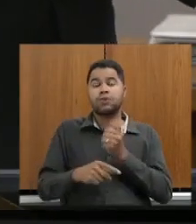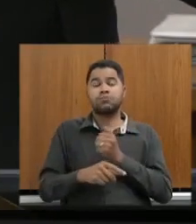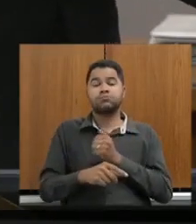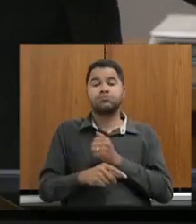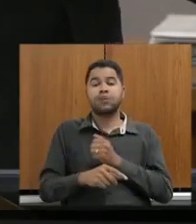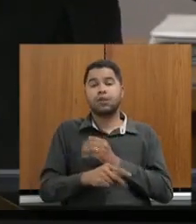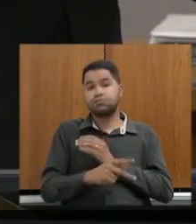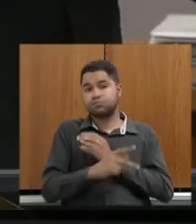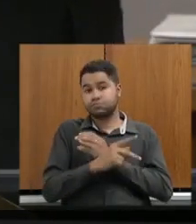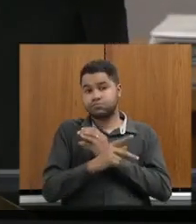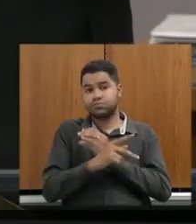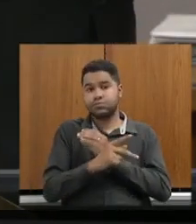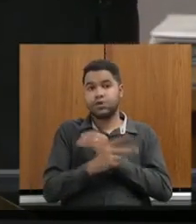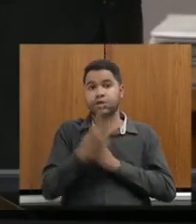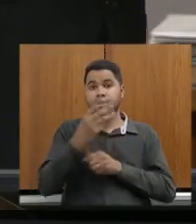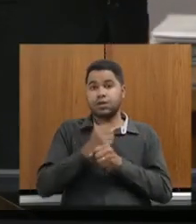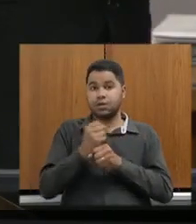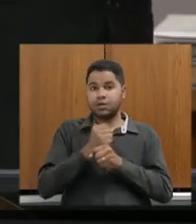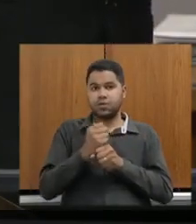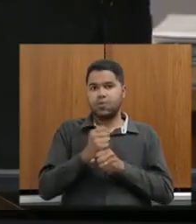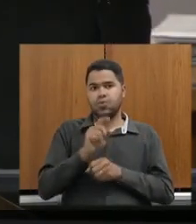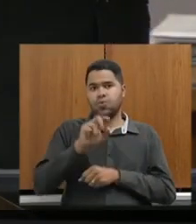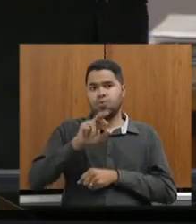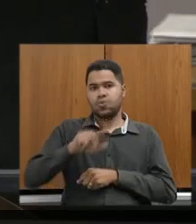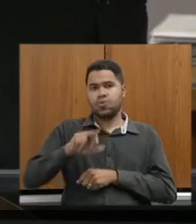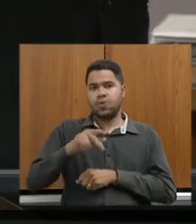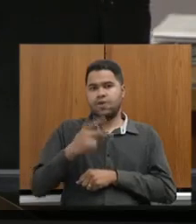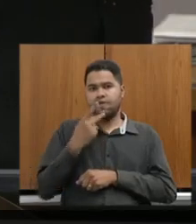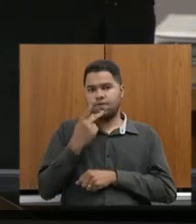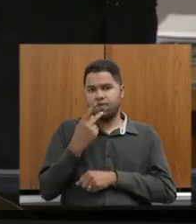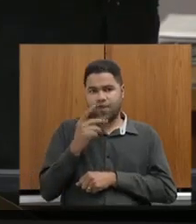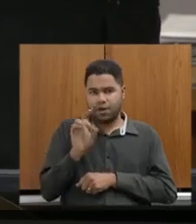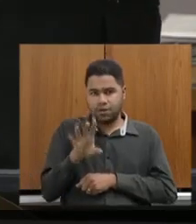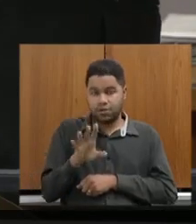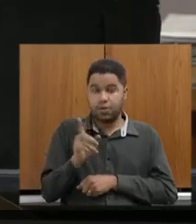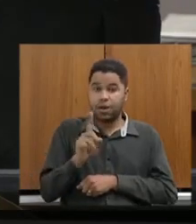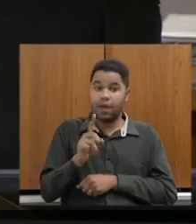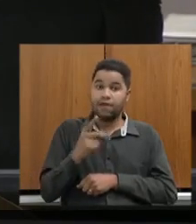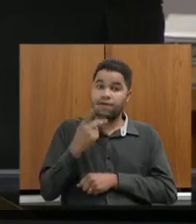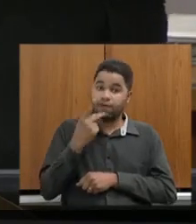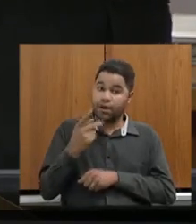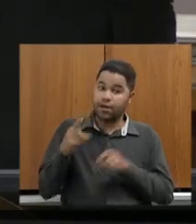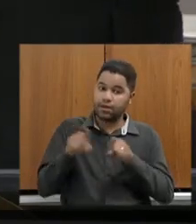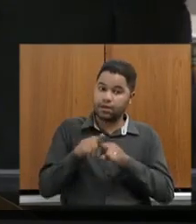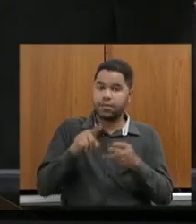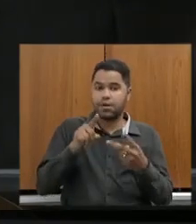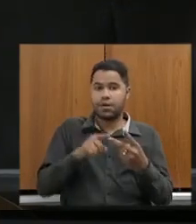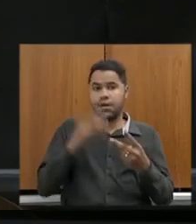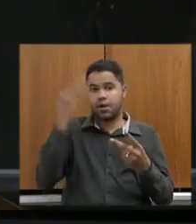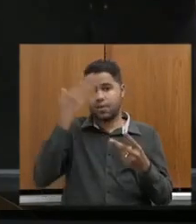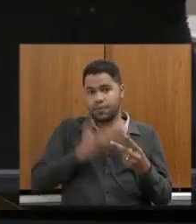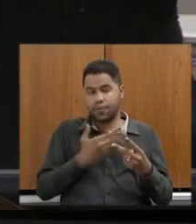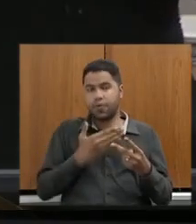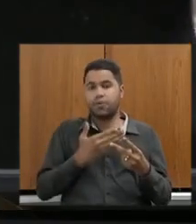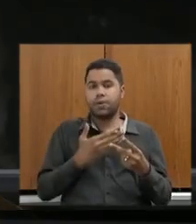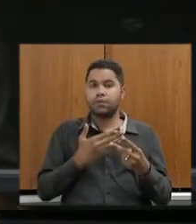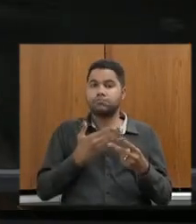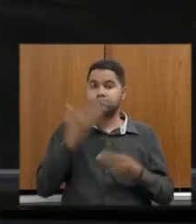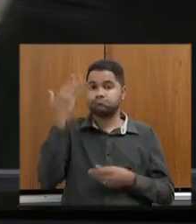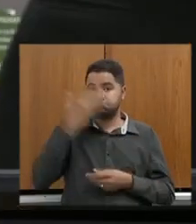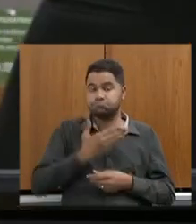longo desses três anos e não é falar apenas é falar e provar então nós temos as